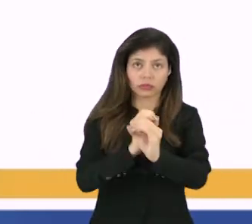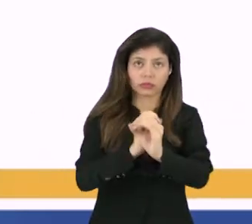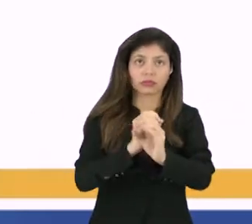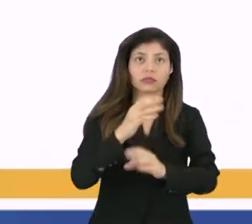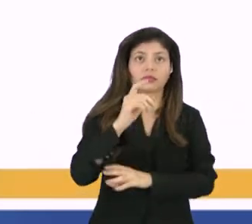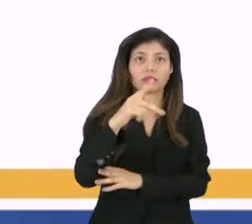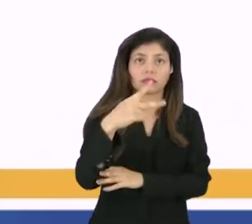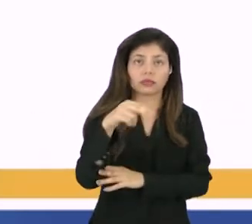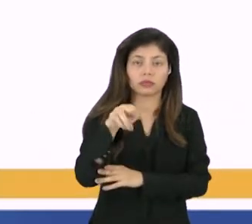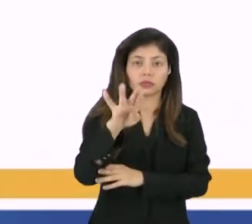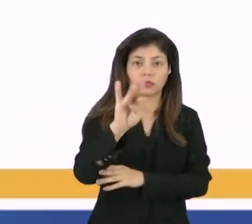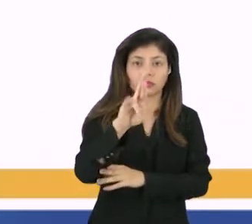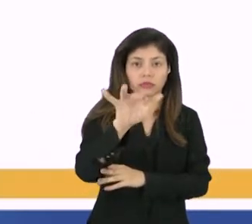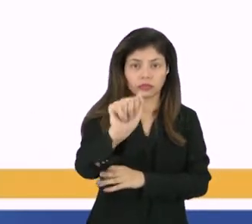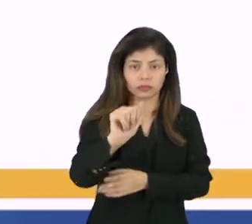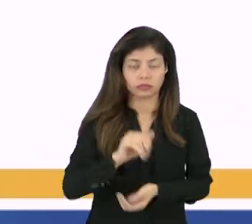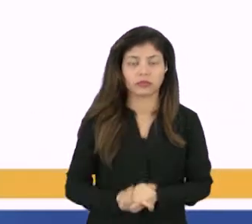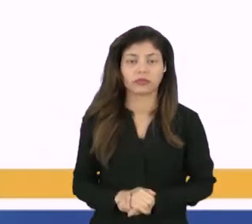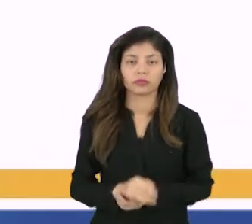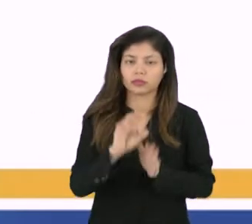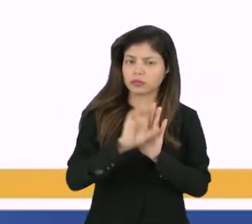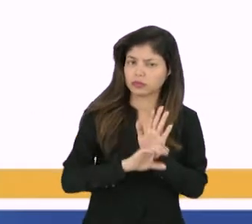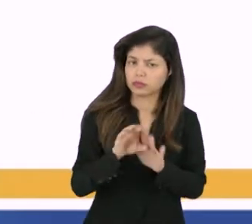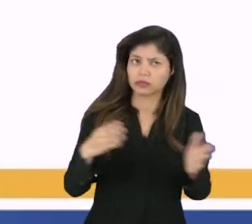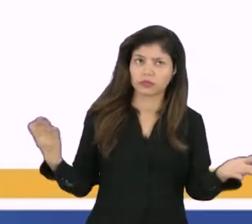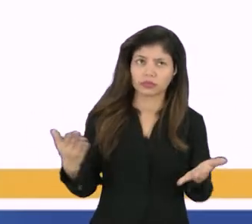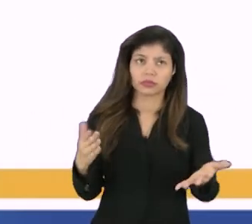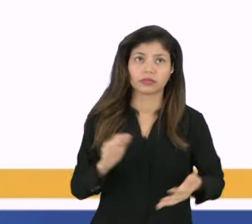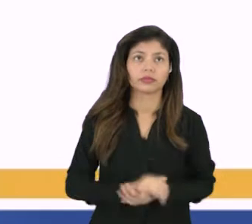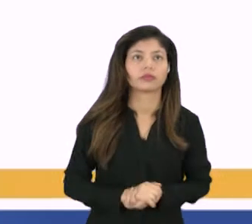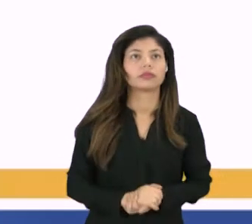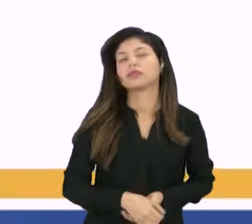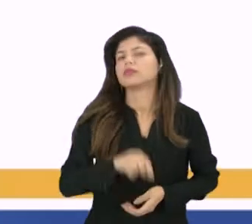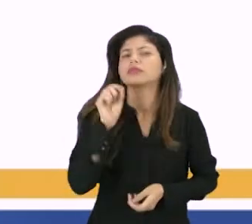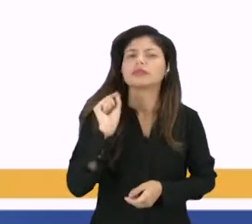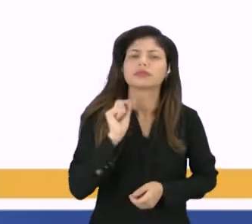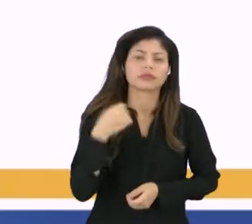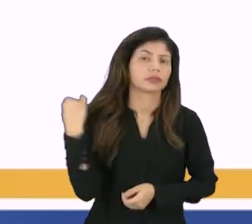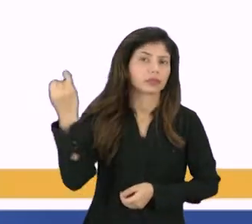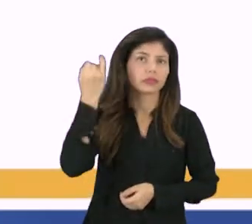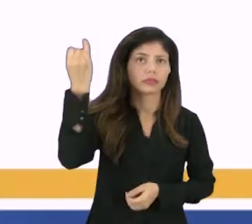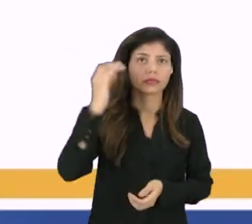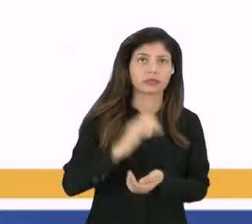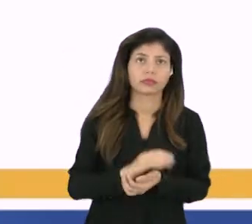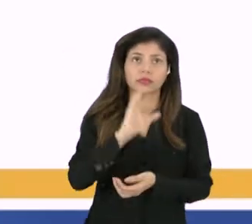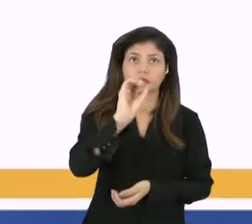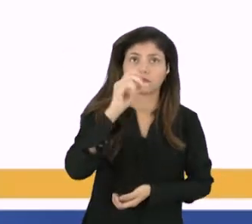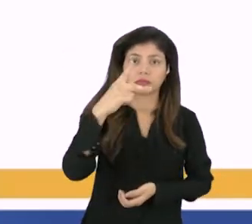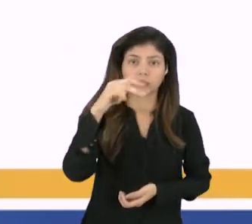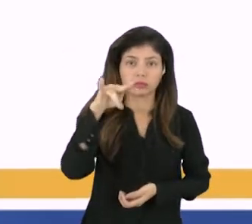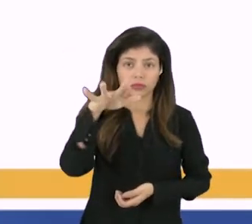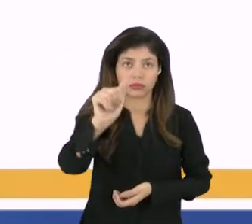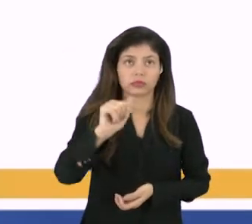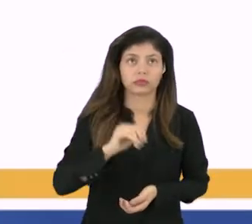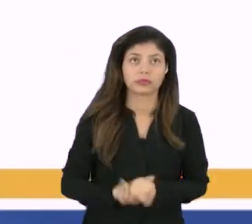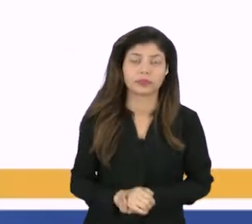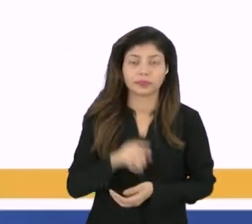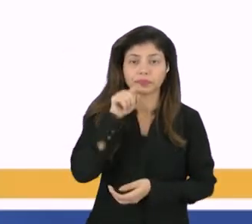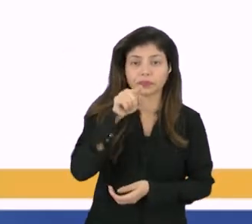tá? Nós vamos ver esses conceitos aí, que são os conceitos principais da óptica, tá, pessoal? Coloquei